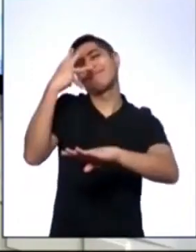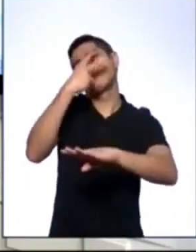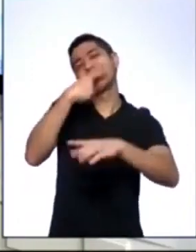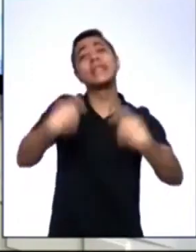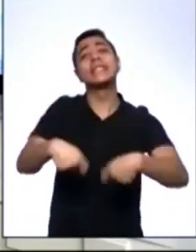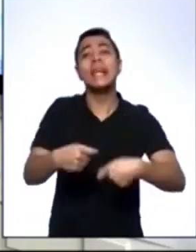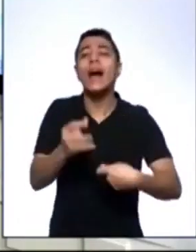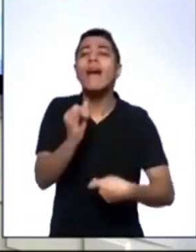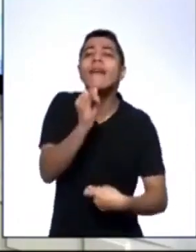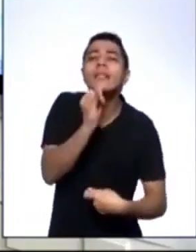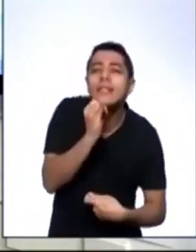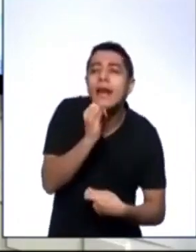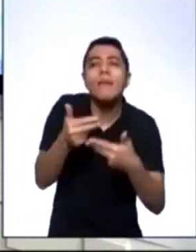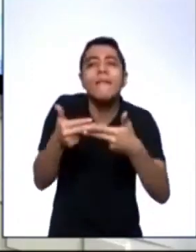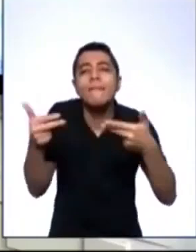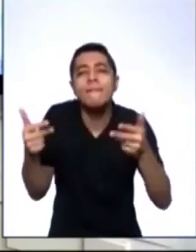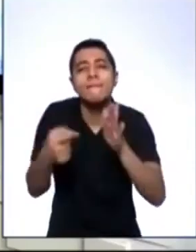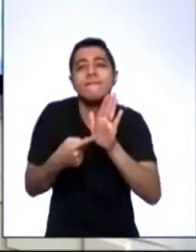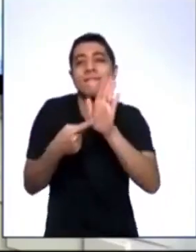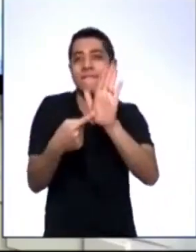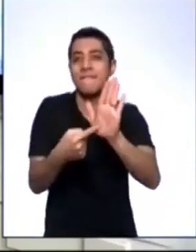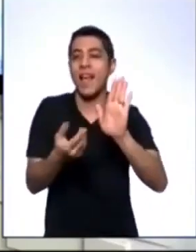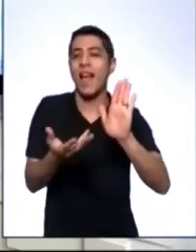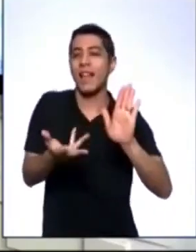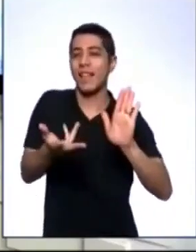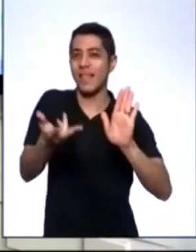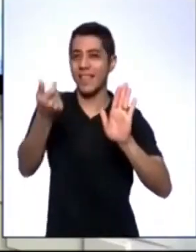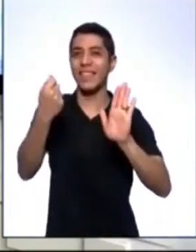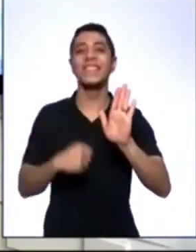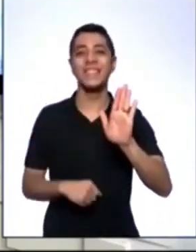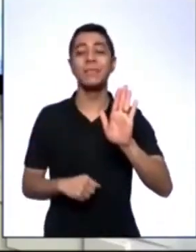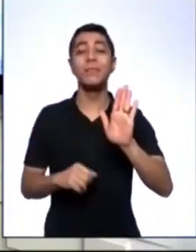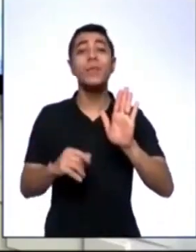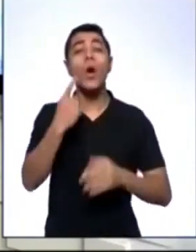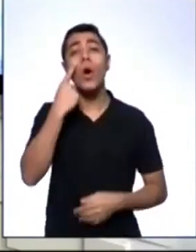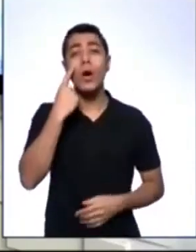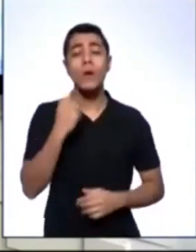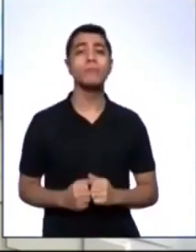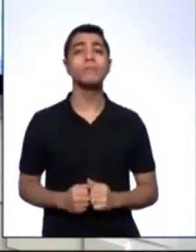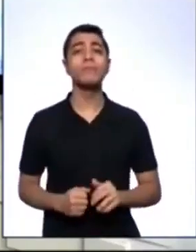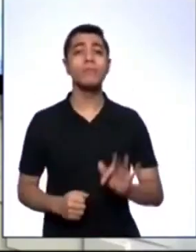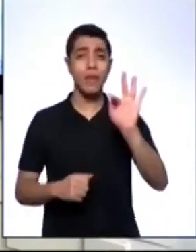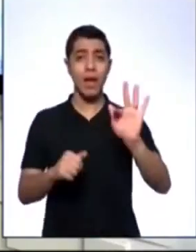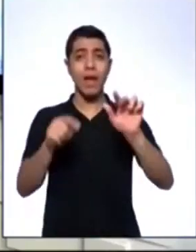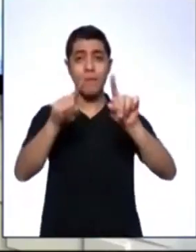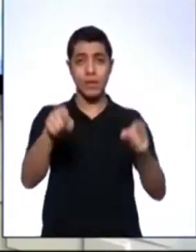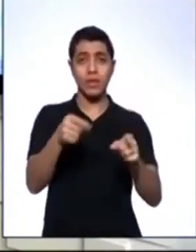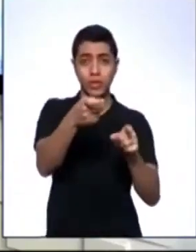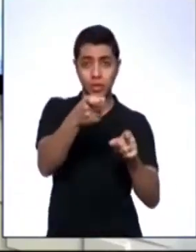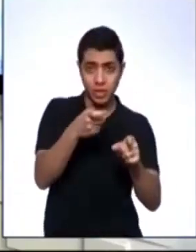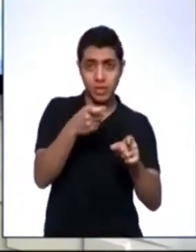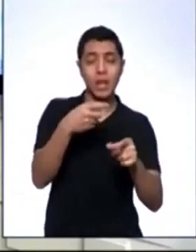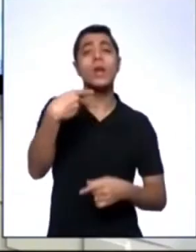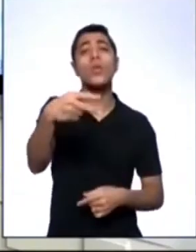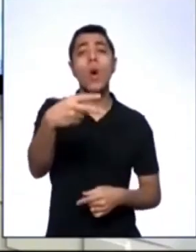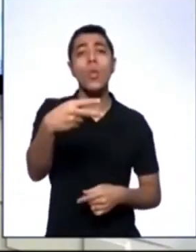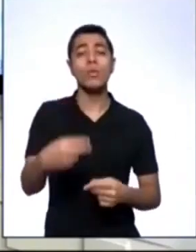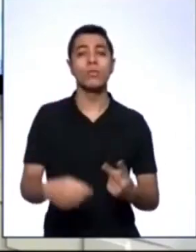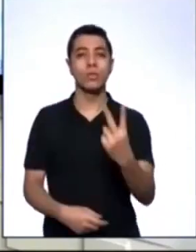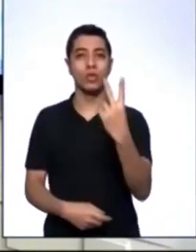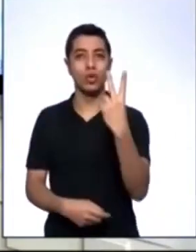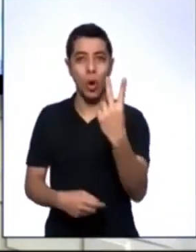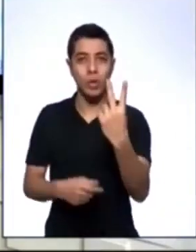dá exemplos beijo esse de Jesus é = 2x menos dois inventei aí para você